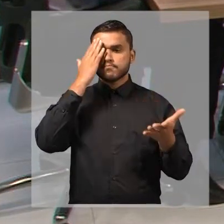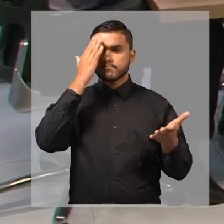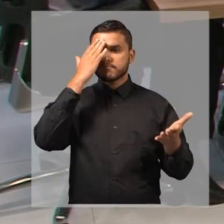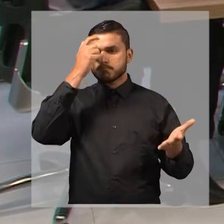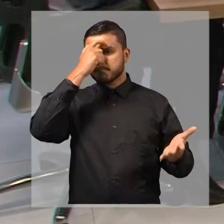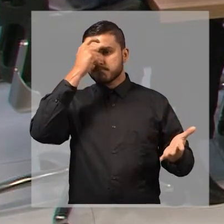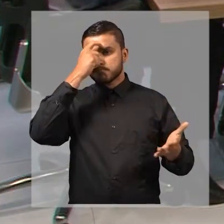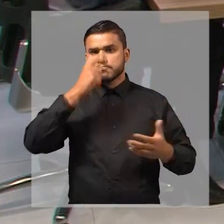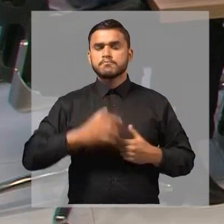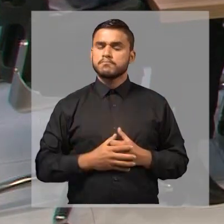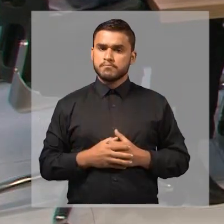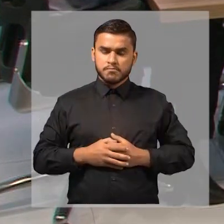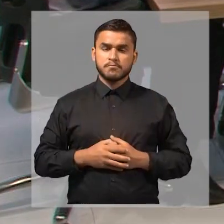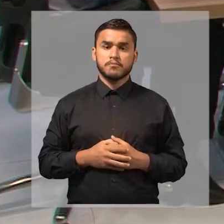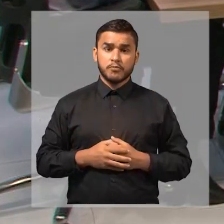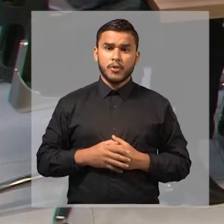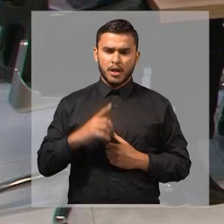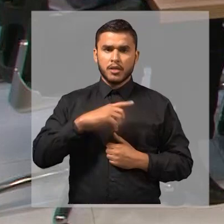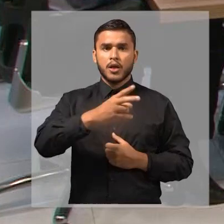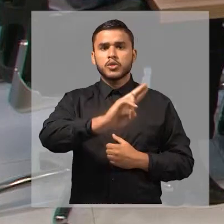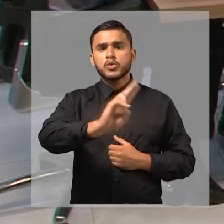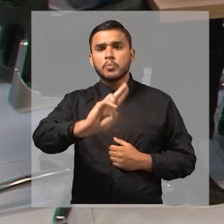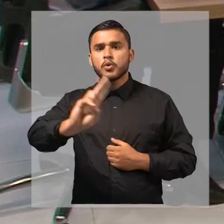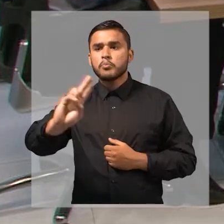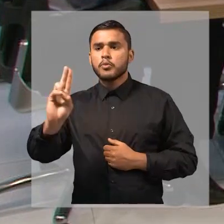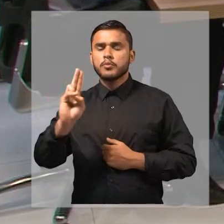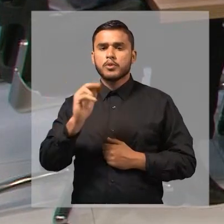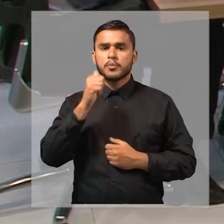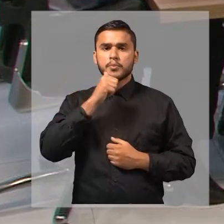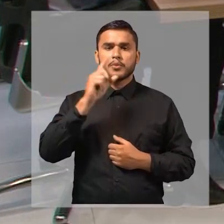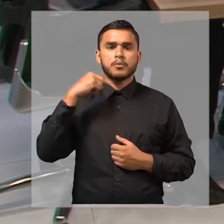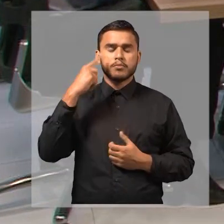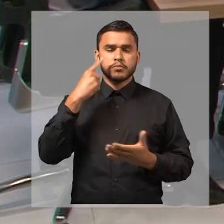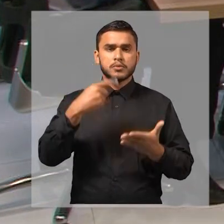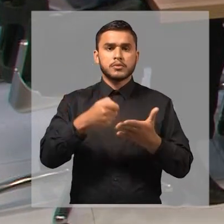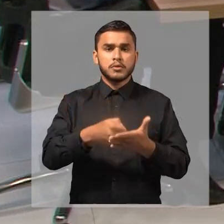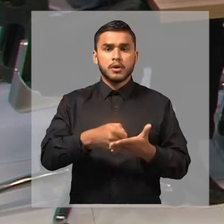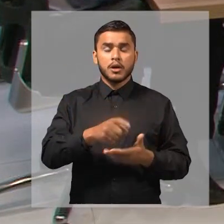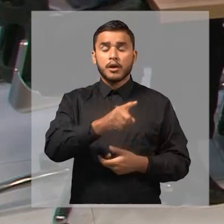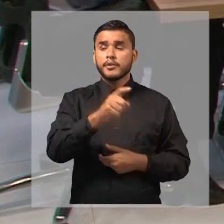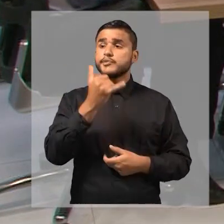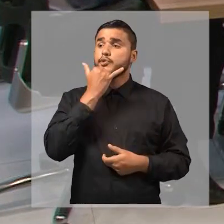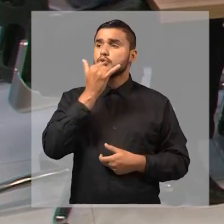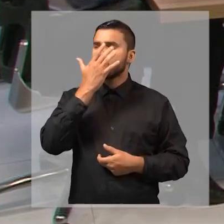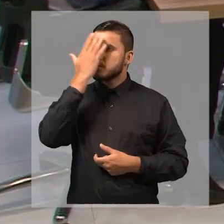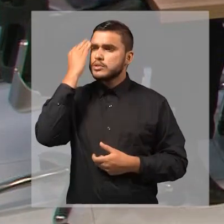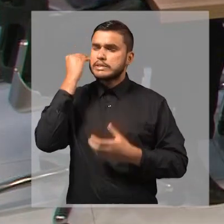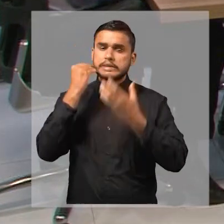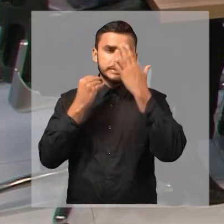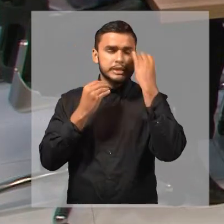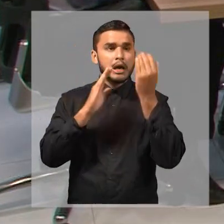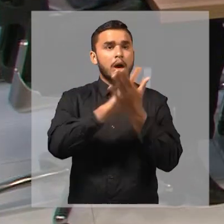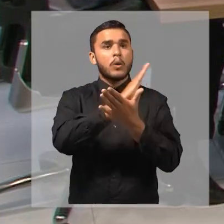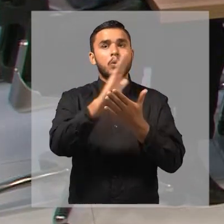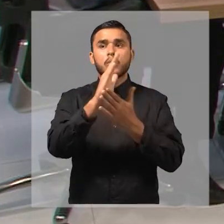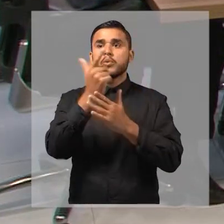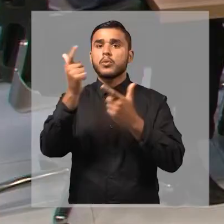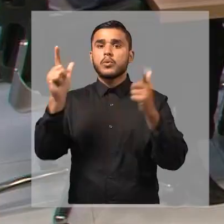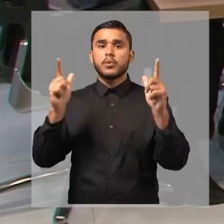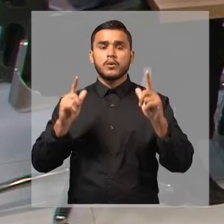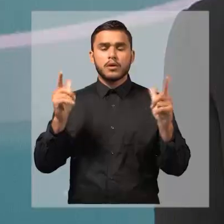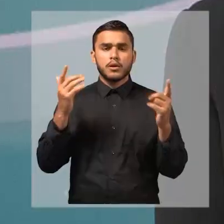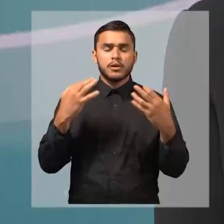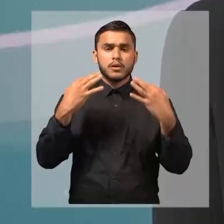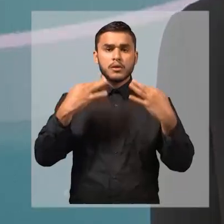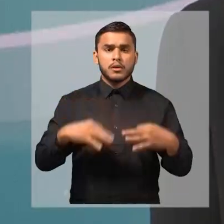Ele nomina 5 colegas, 5 juízes. E pede desculpa pelas que ele esqueceu. E ainda pede desculpa pelas felizes que ele esqueceu.